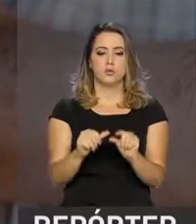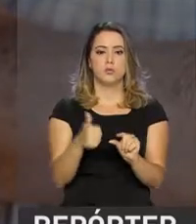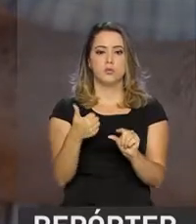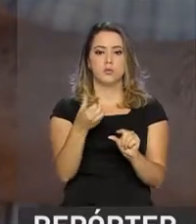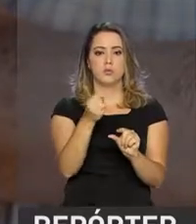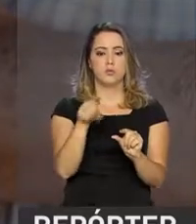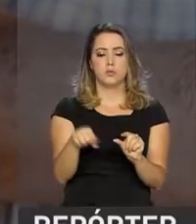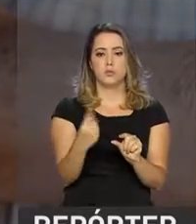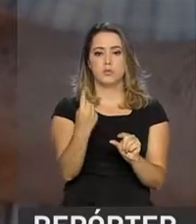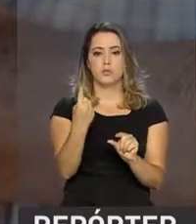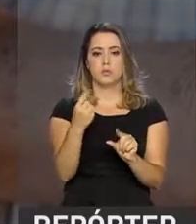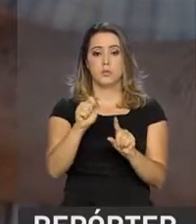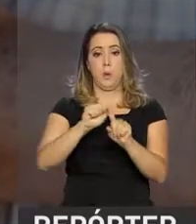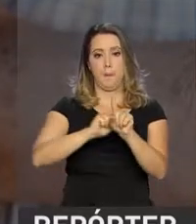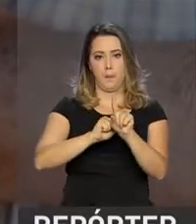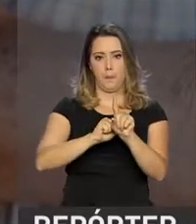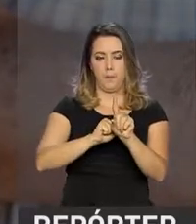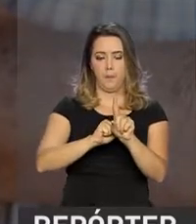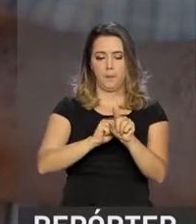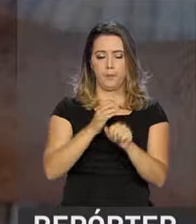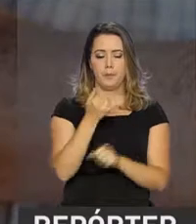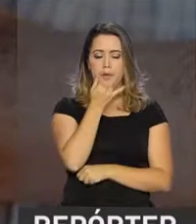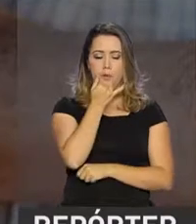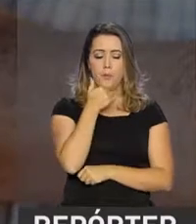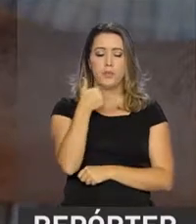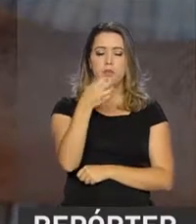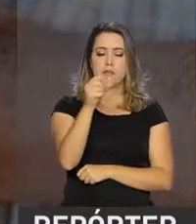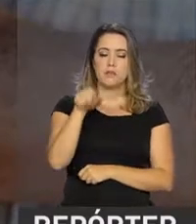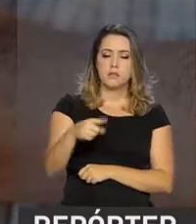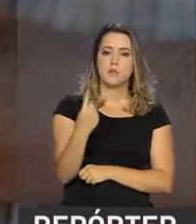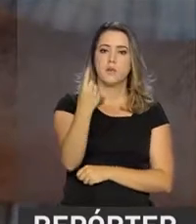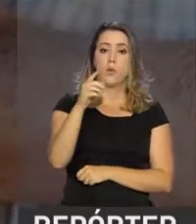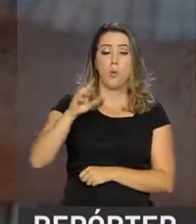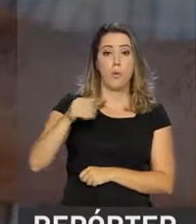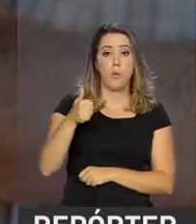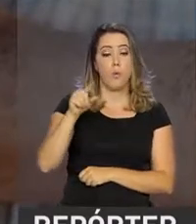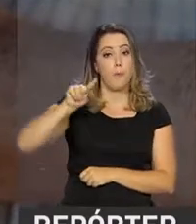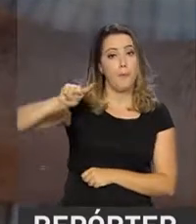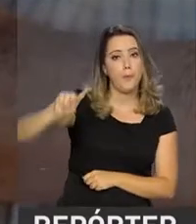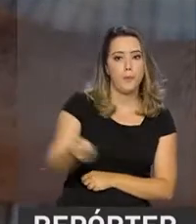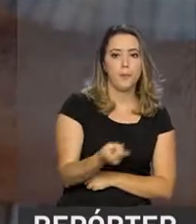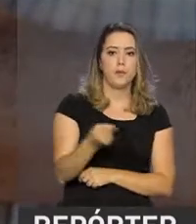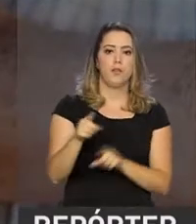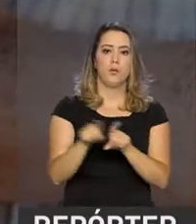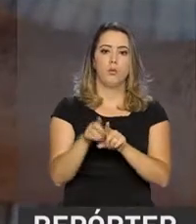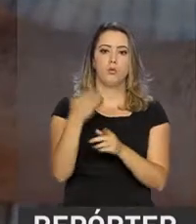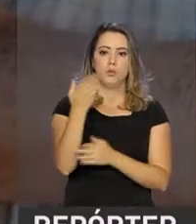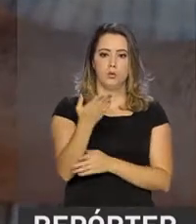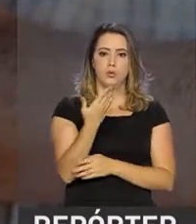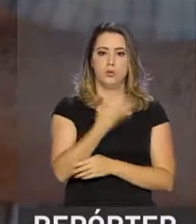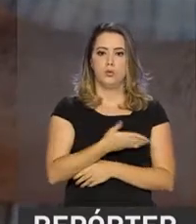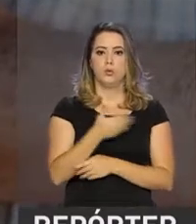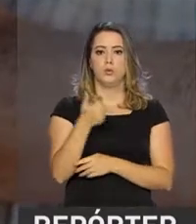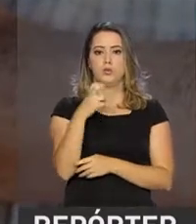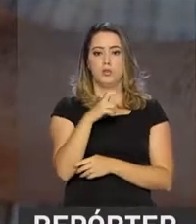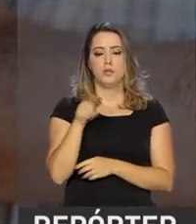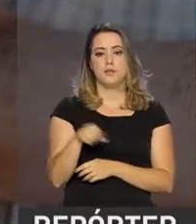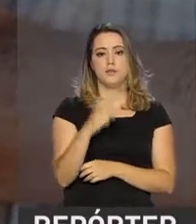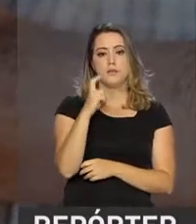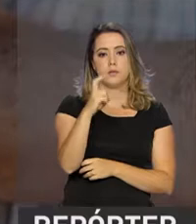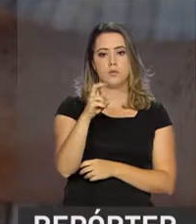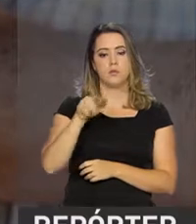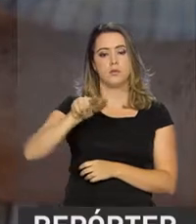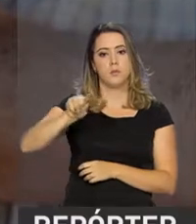16,1 por mil em 2015 para 15,5 por mil em 2016 em